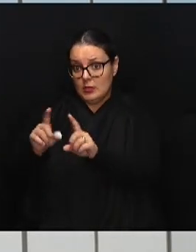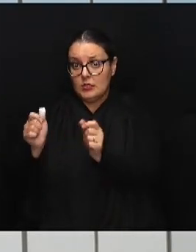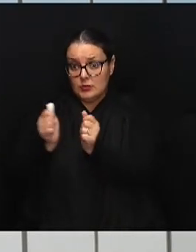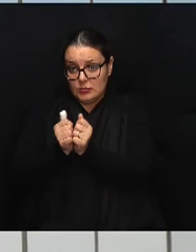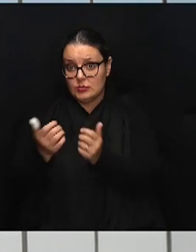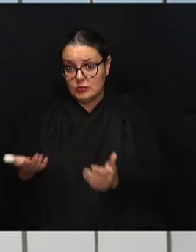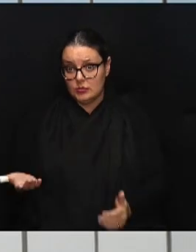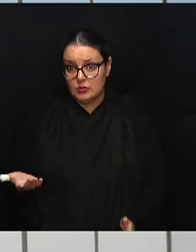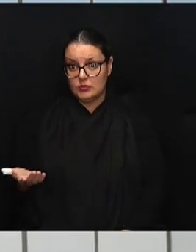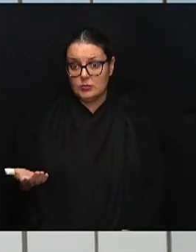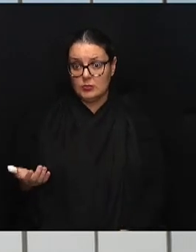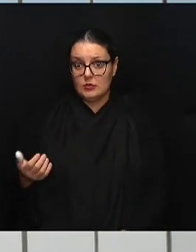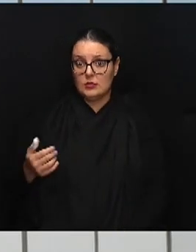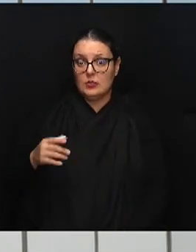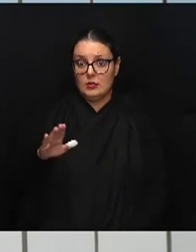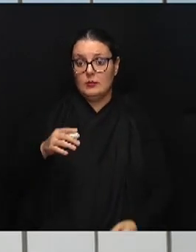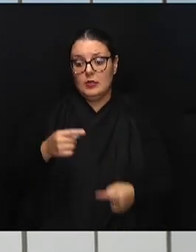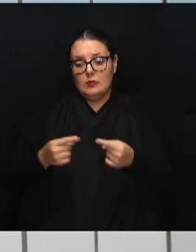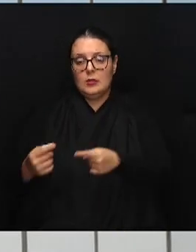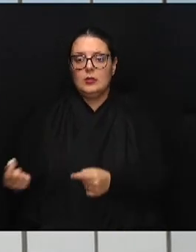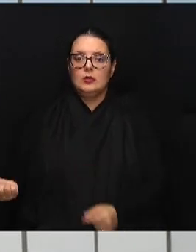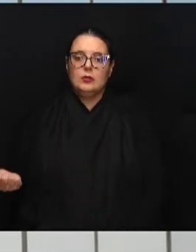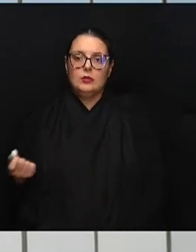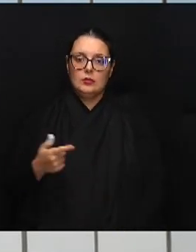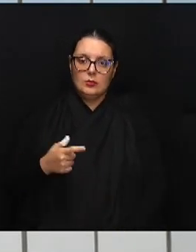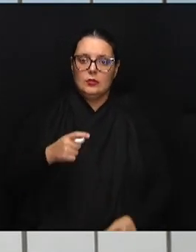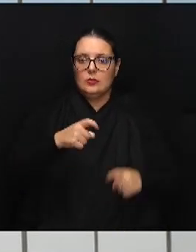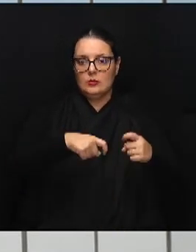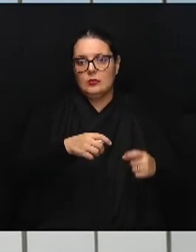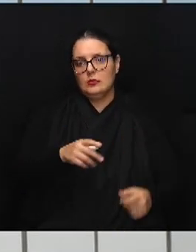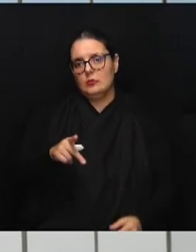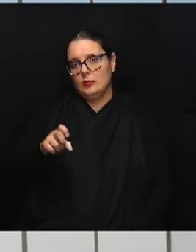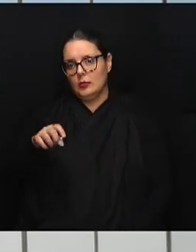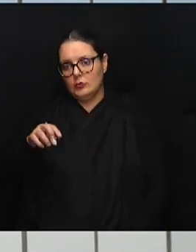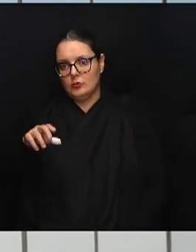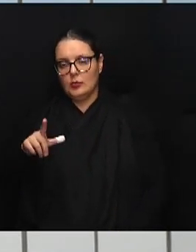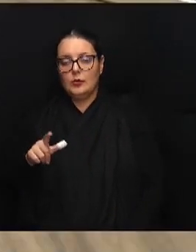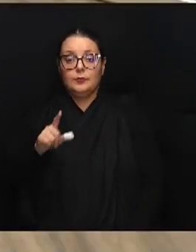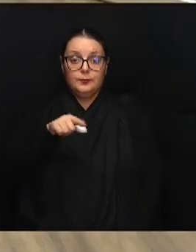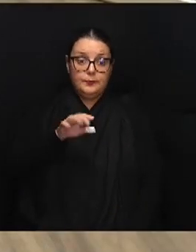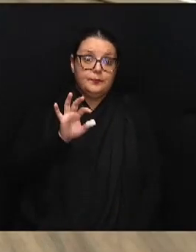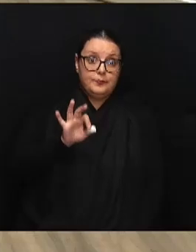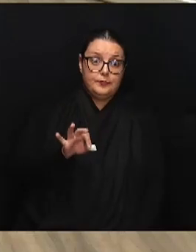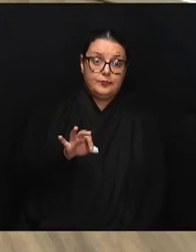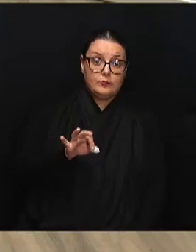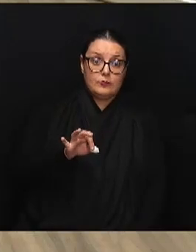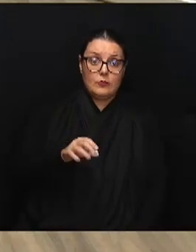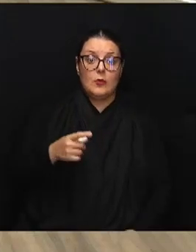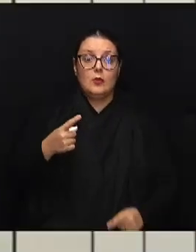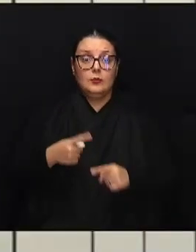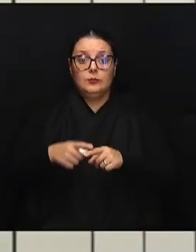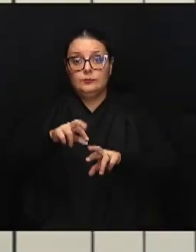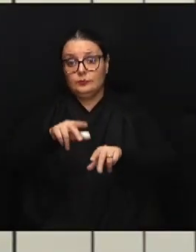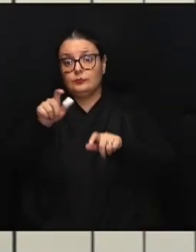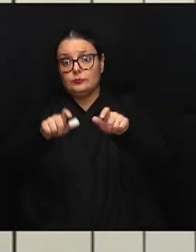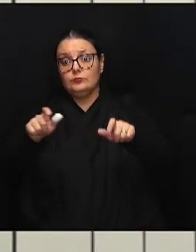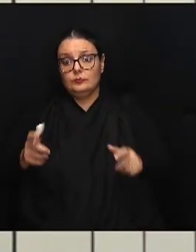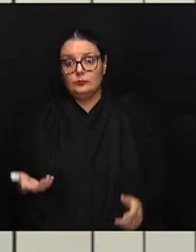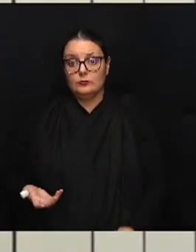né, é mais polêmico do que a relação sexual pontual. É exatamente esse ponto, né? Porque muitas